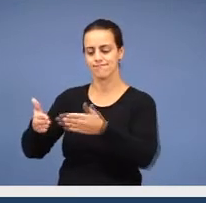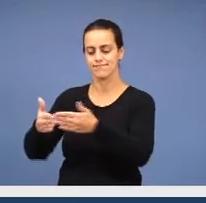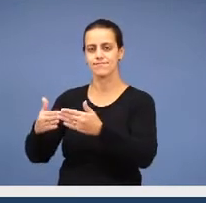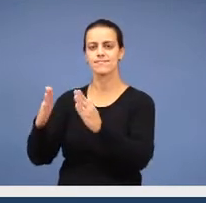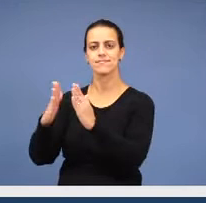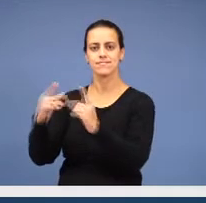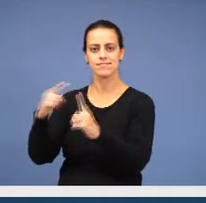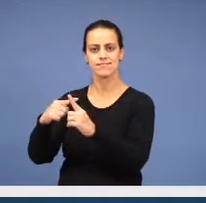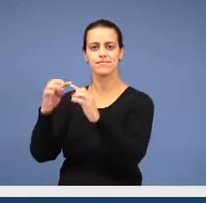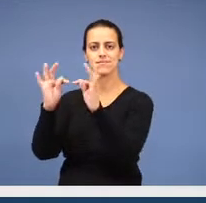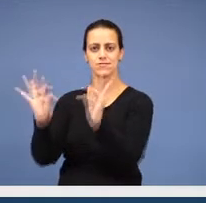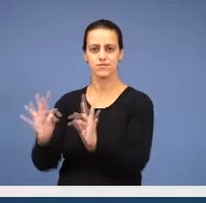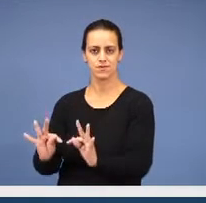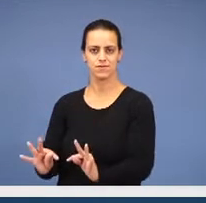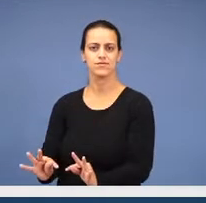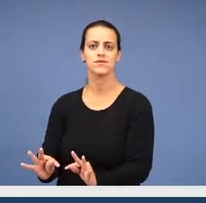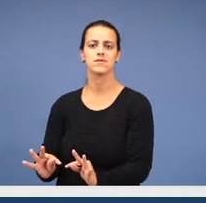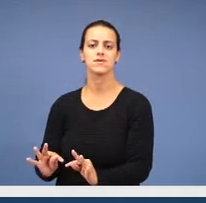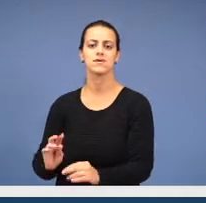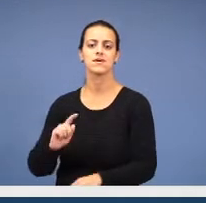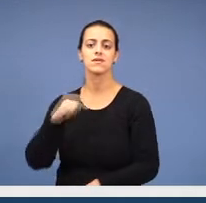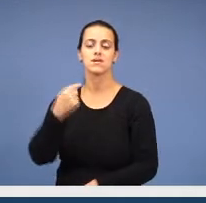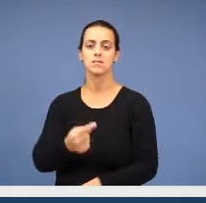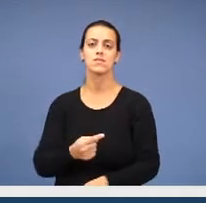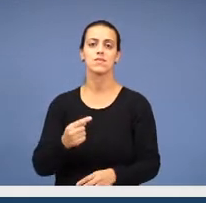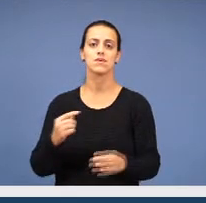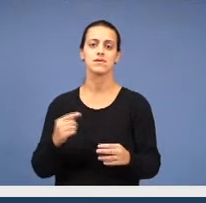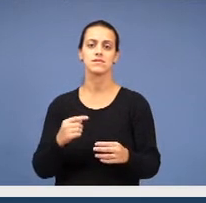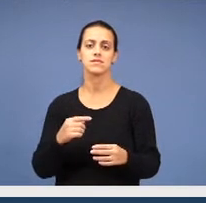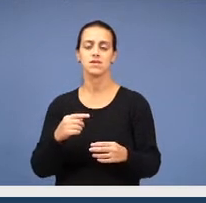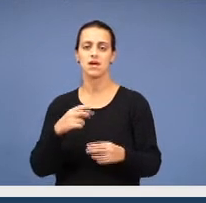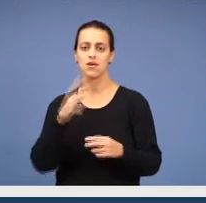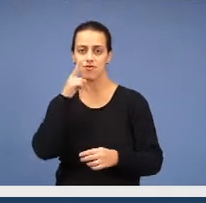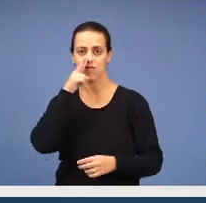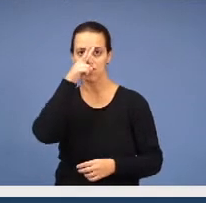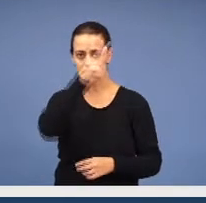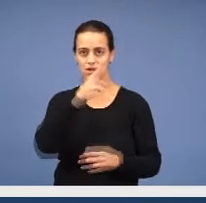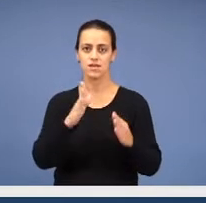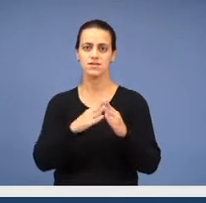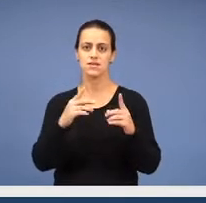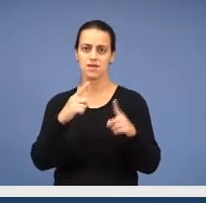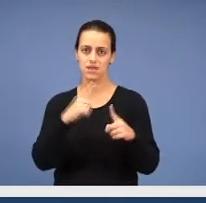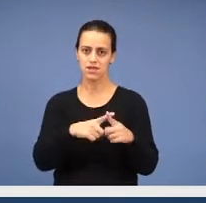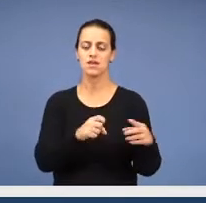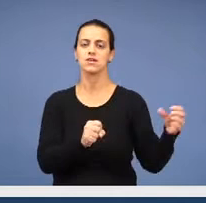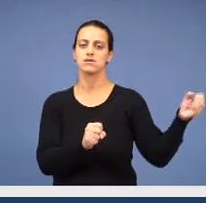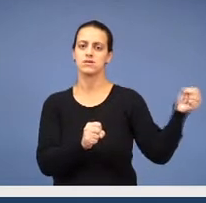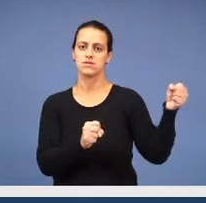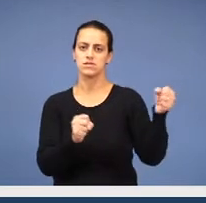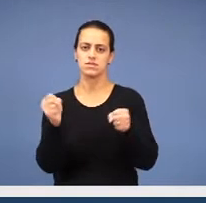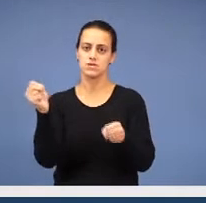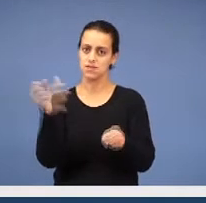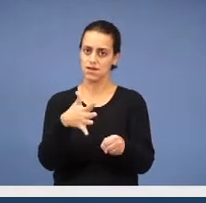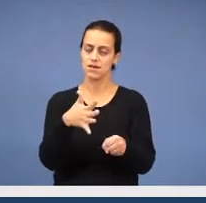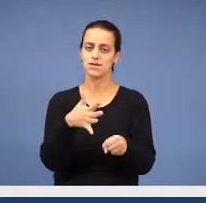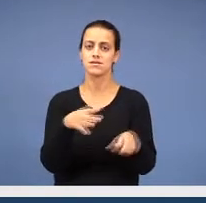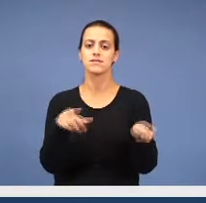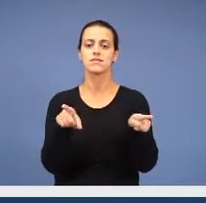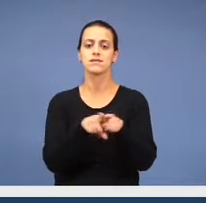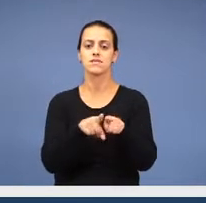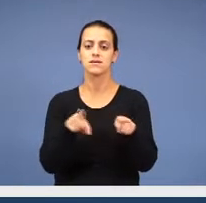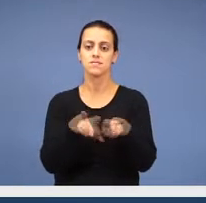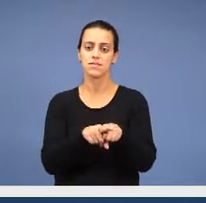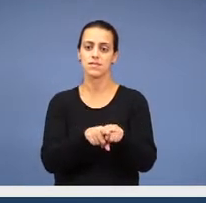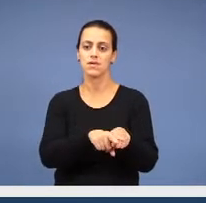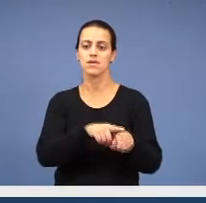vem em Fortaleza, em Sardes, conhecimento em Filadélfia, e temor em Laodiceia. Então, as sete operações do